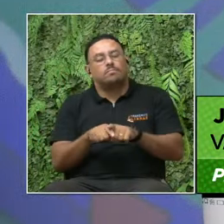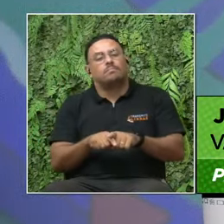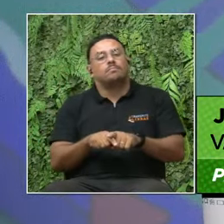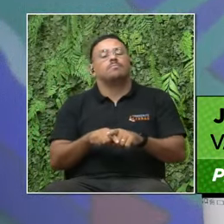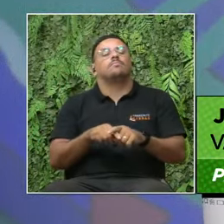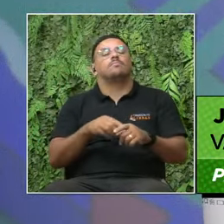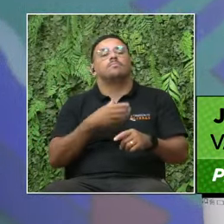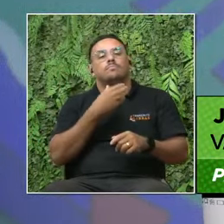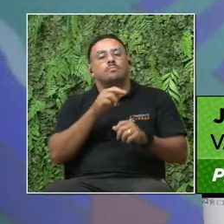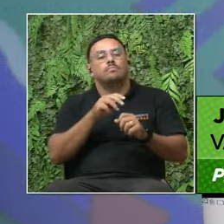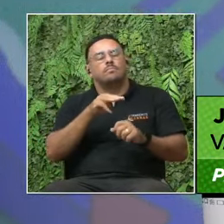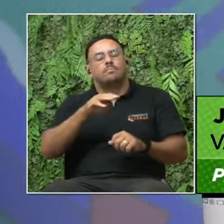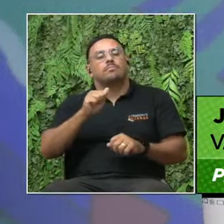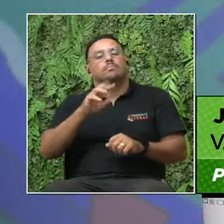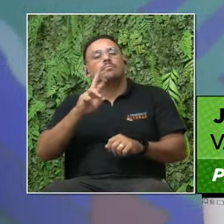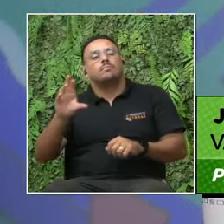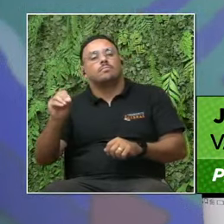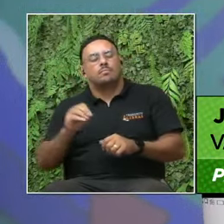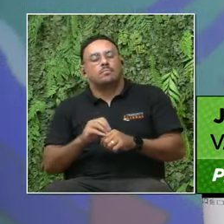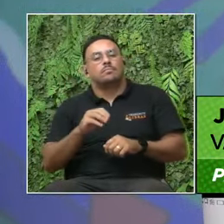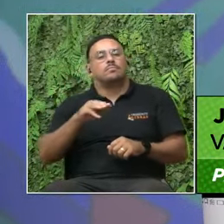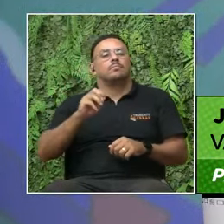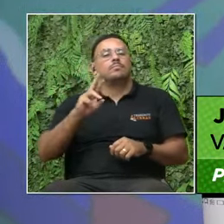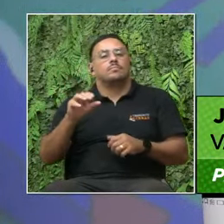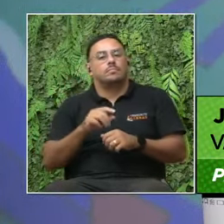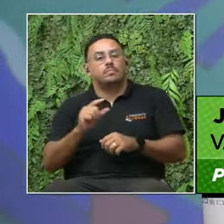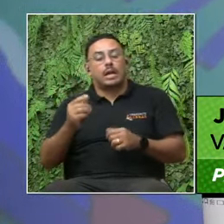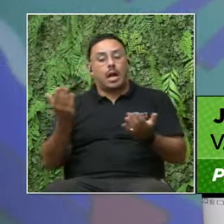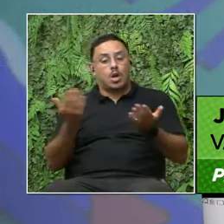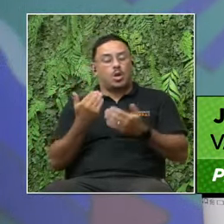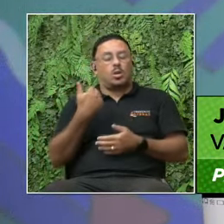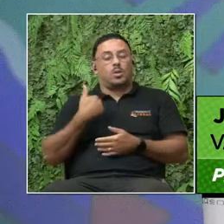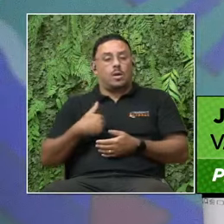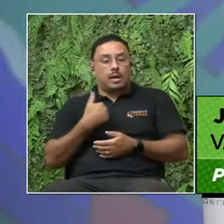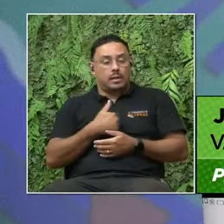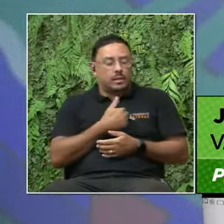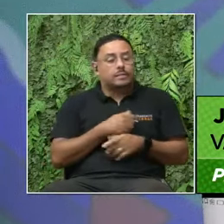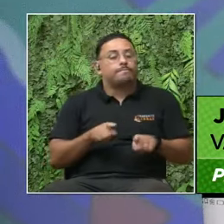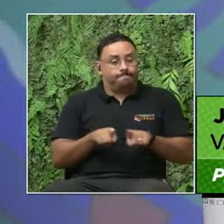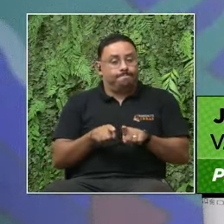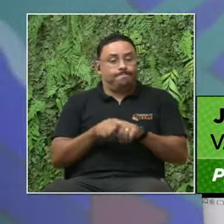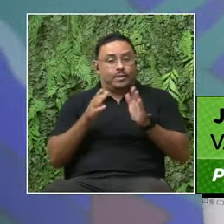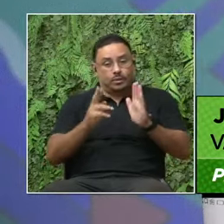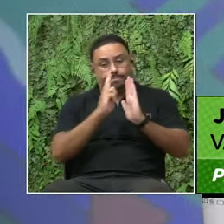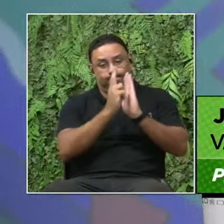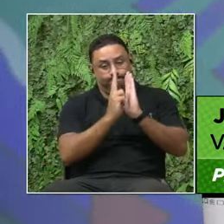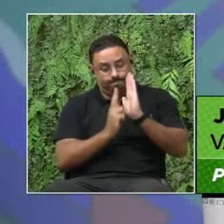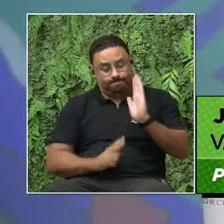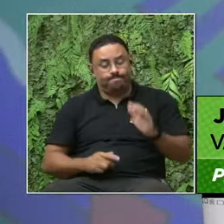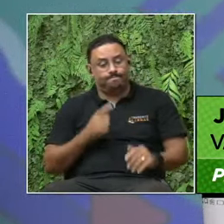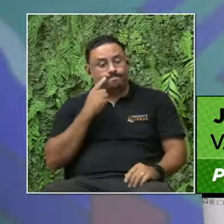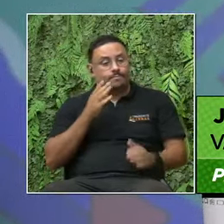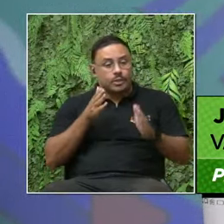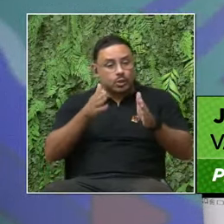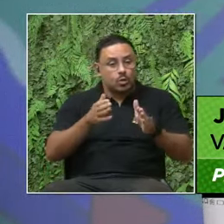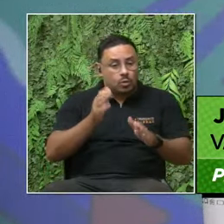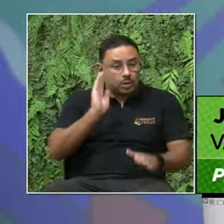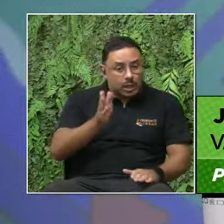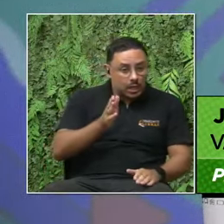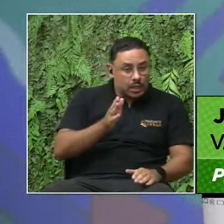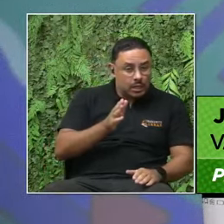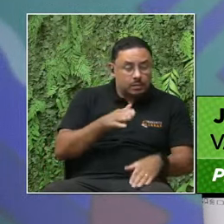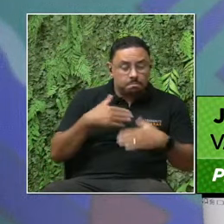Moreno né sai o galo Opa Se sair o galo o Cruzeiro também já deve tá tá na mão não tá aí não